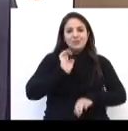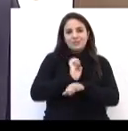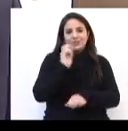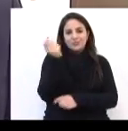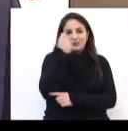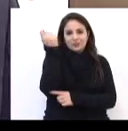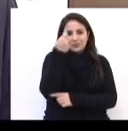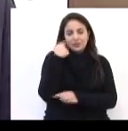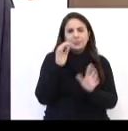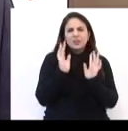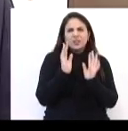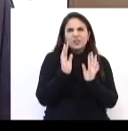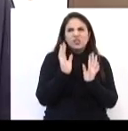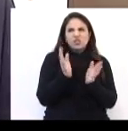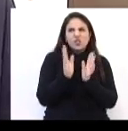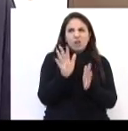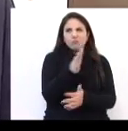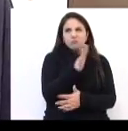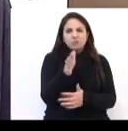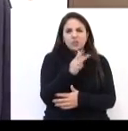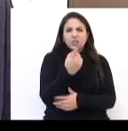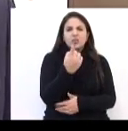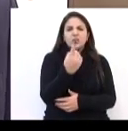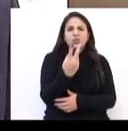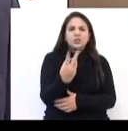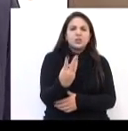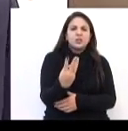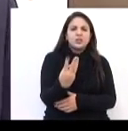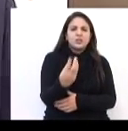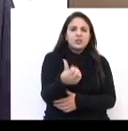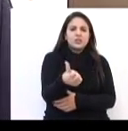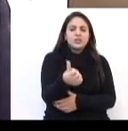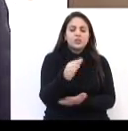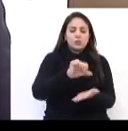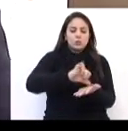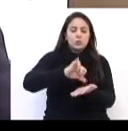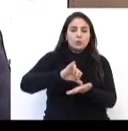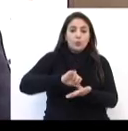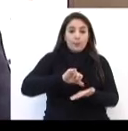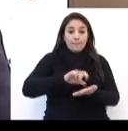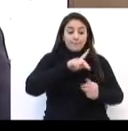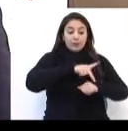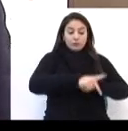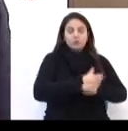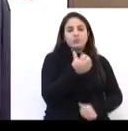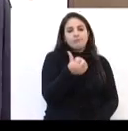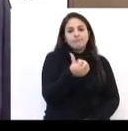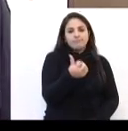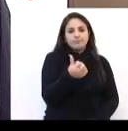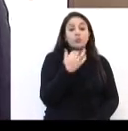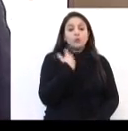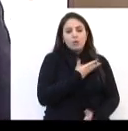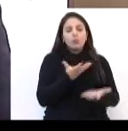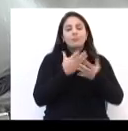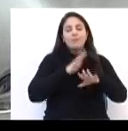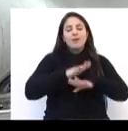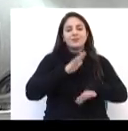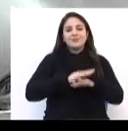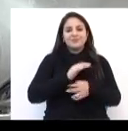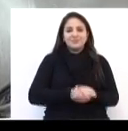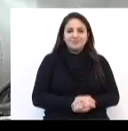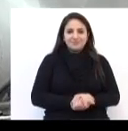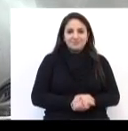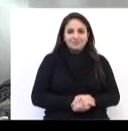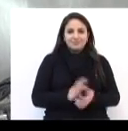Grande do Sul já são aproximadamente 136 núcleos, e Passo Fundo conta com 6. Queremos mais e vamos conseguir mais.